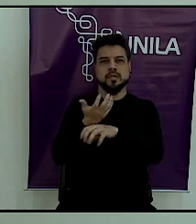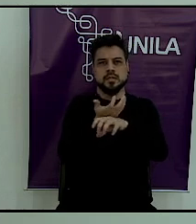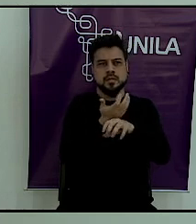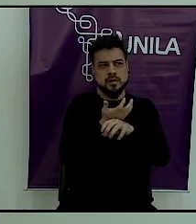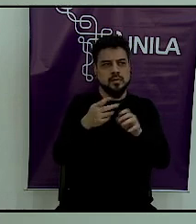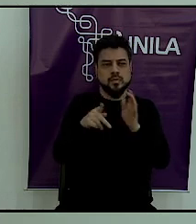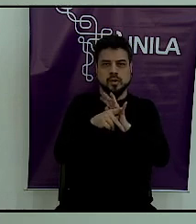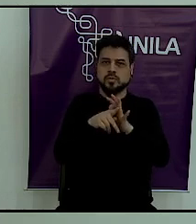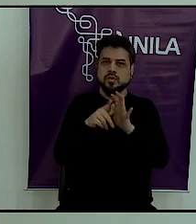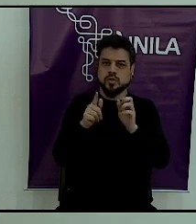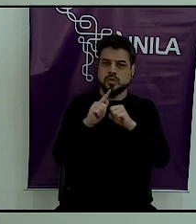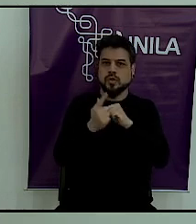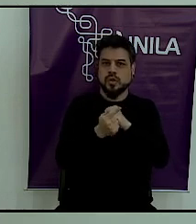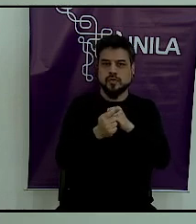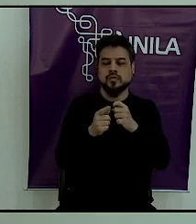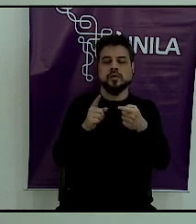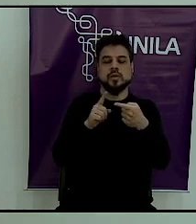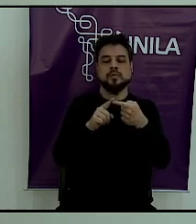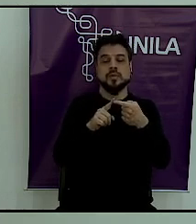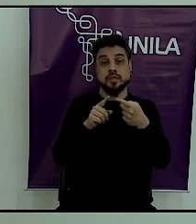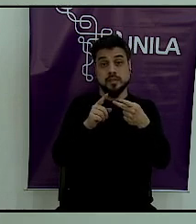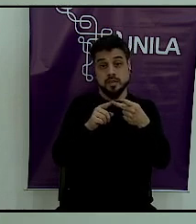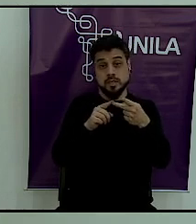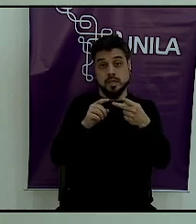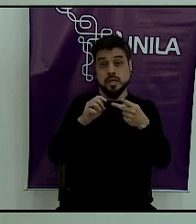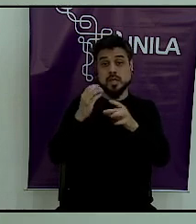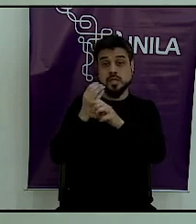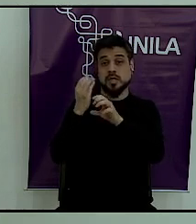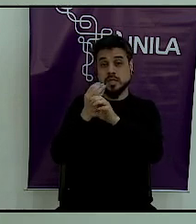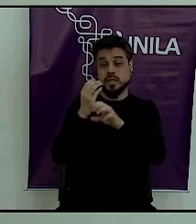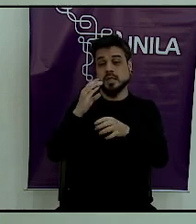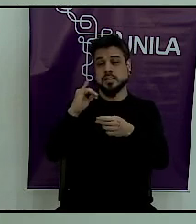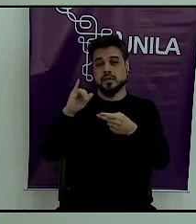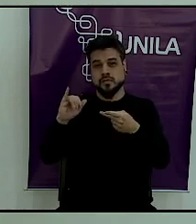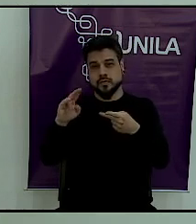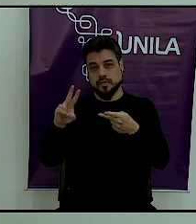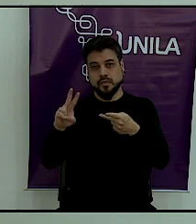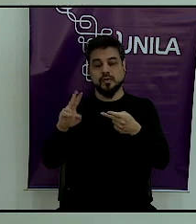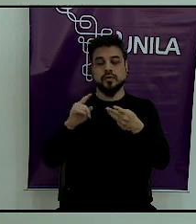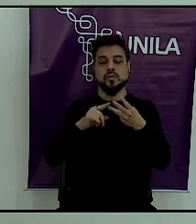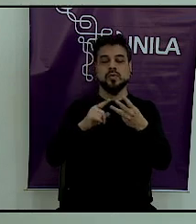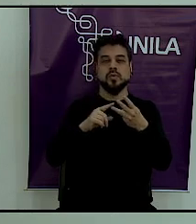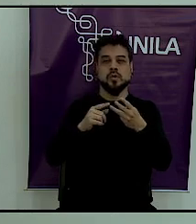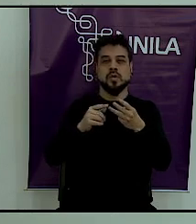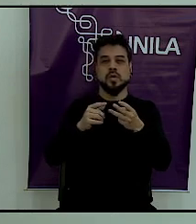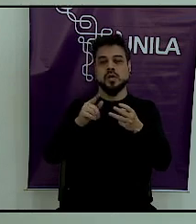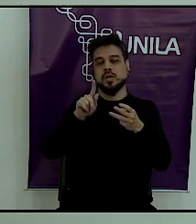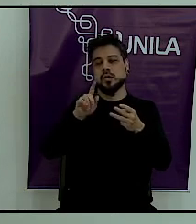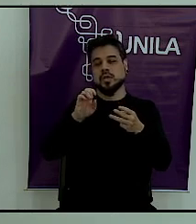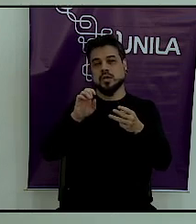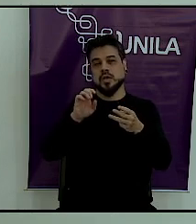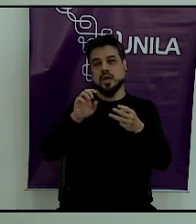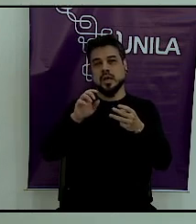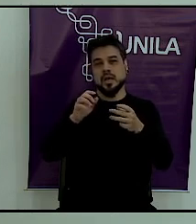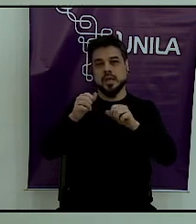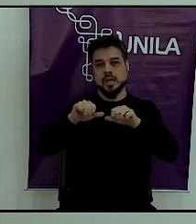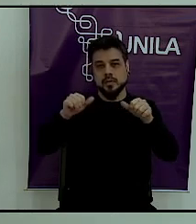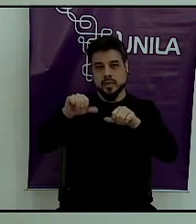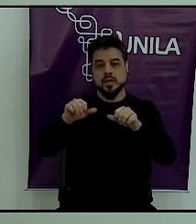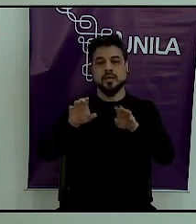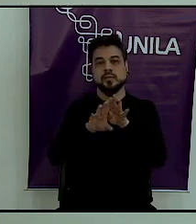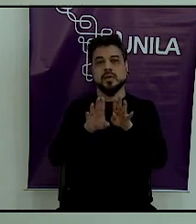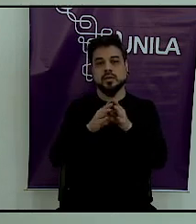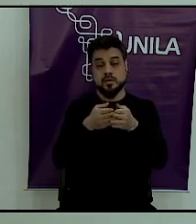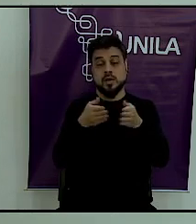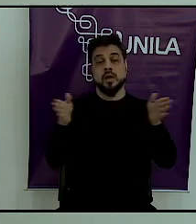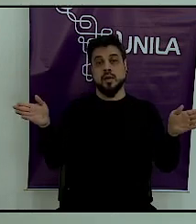curso de Geografia, mas do curso de Engenharia Civil, do curso de Biologia, do curso de Química, porque são análises necessárias para um rol bem grande de disciplinas